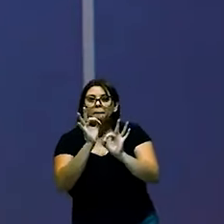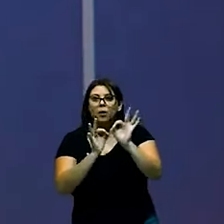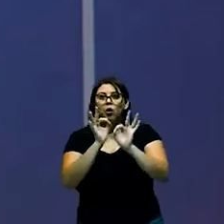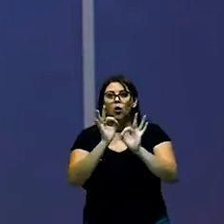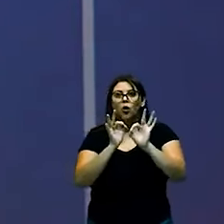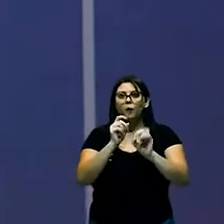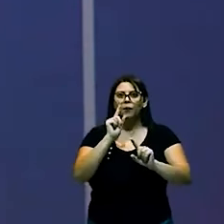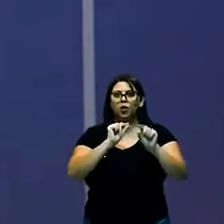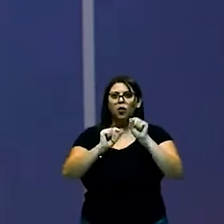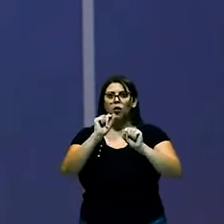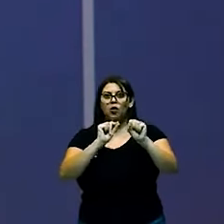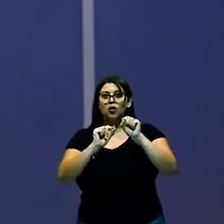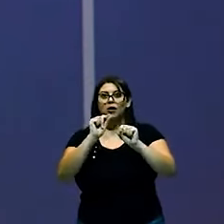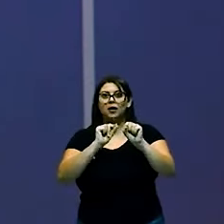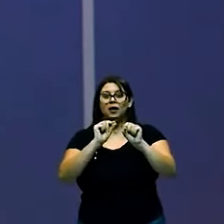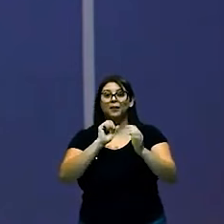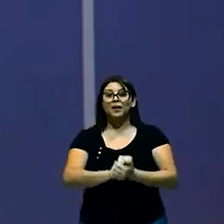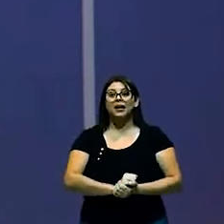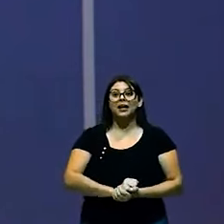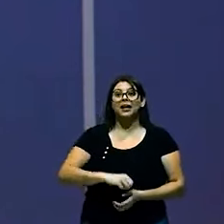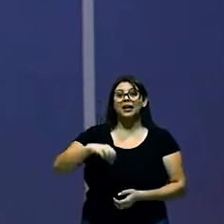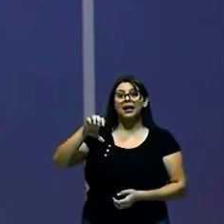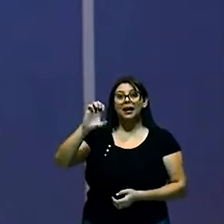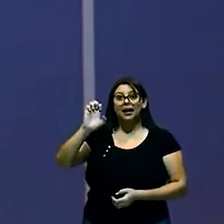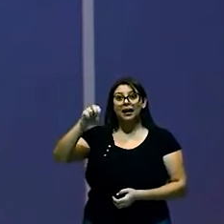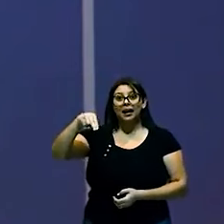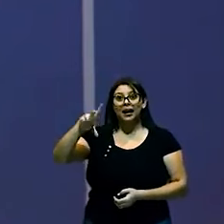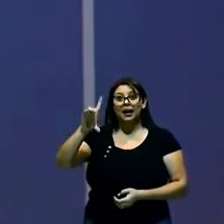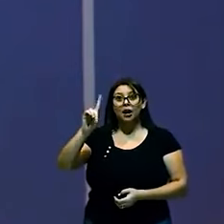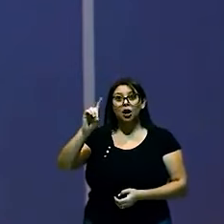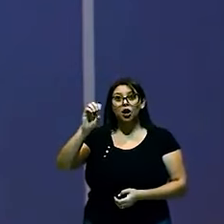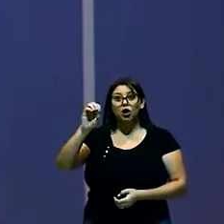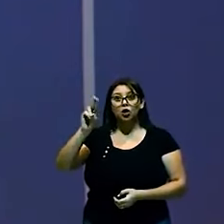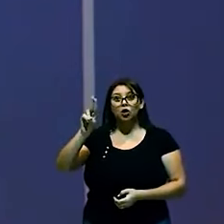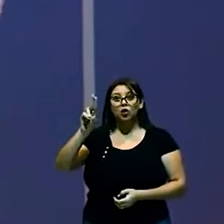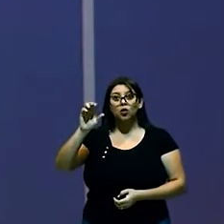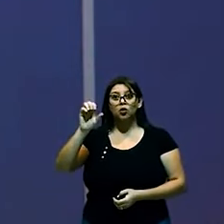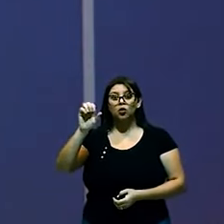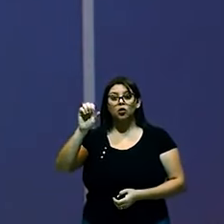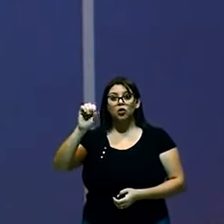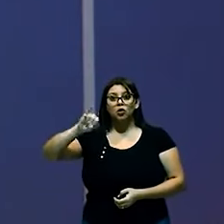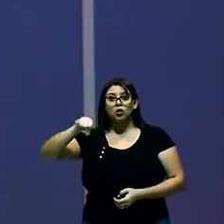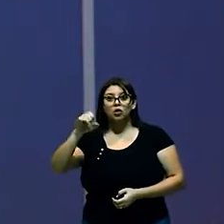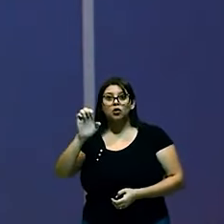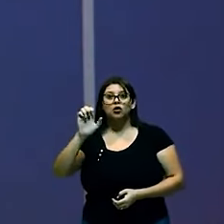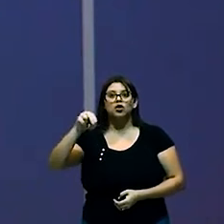significa isso? Perdão total dos pecados. Quem comprasse a indulgência, zero de pecado,